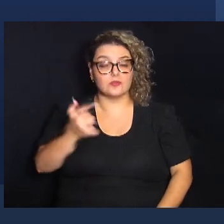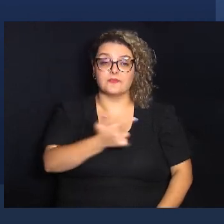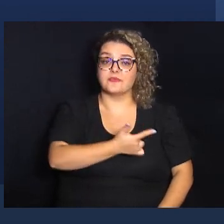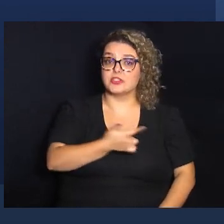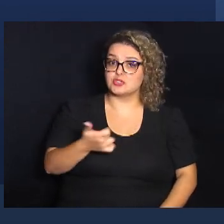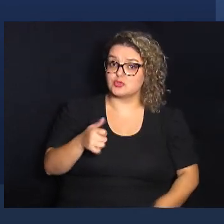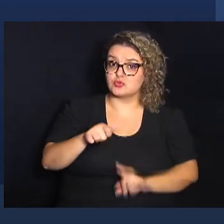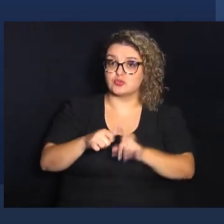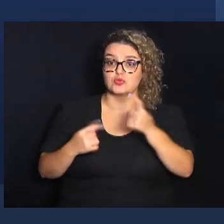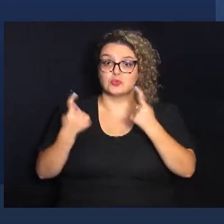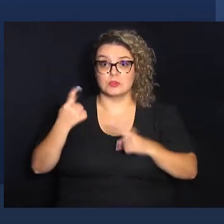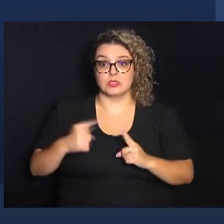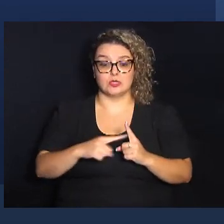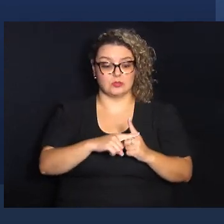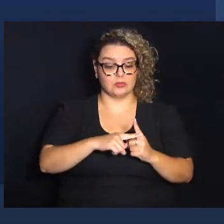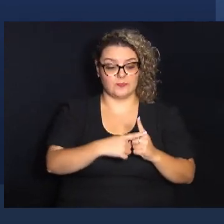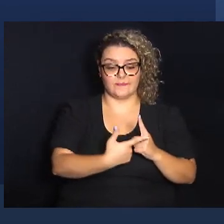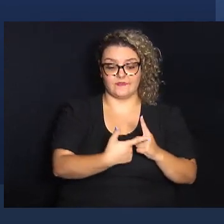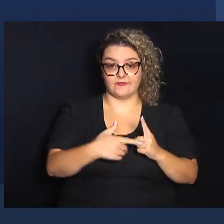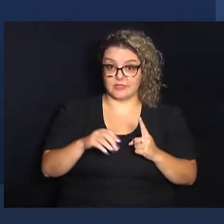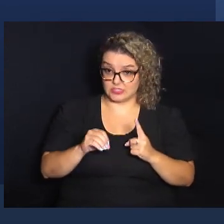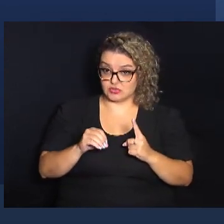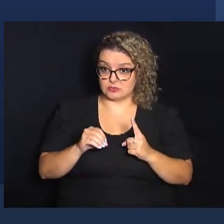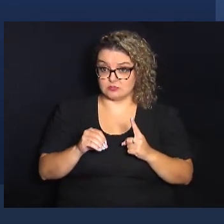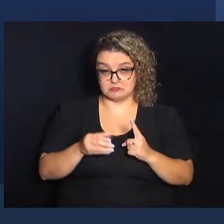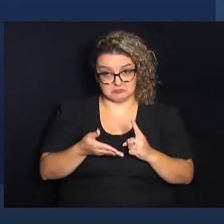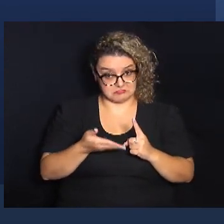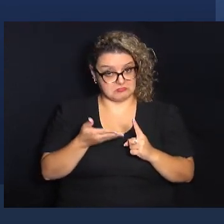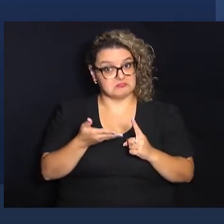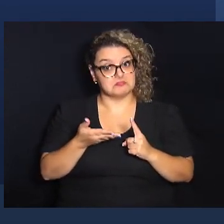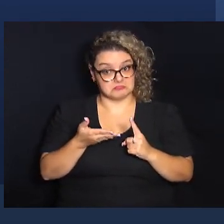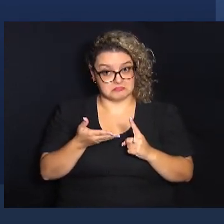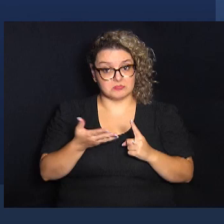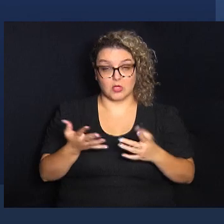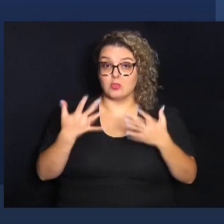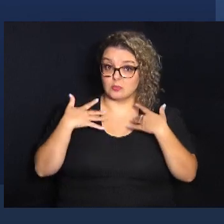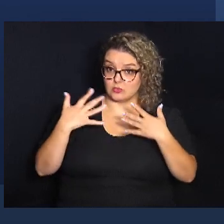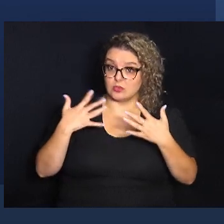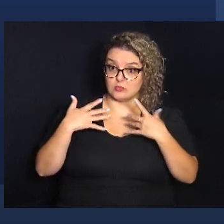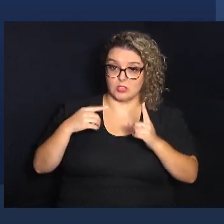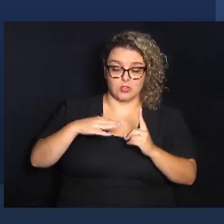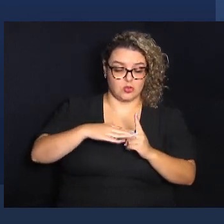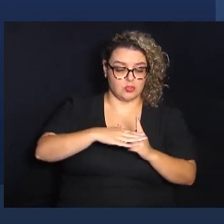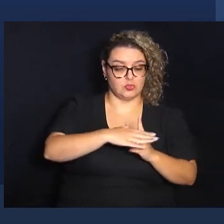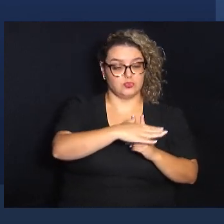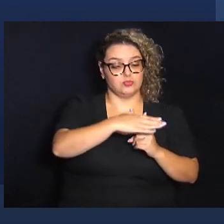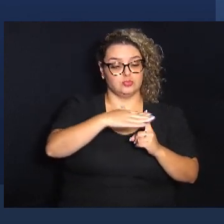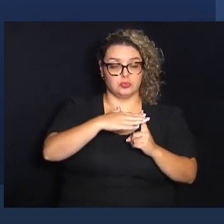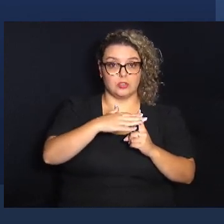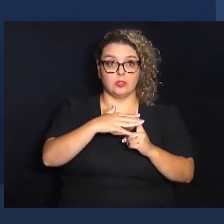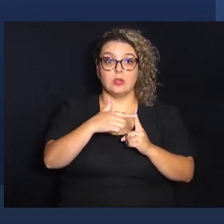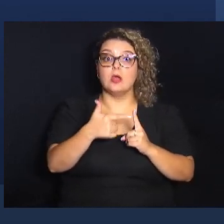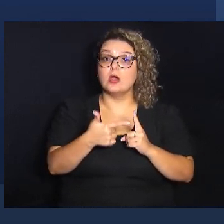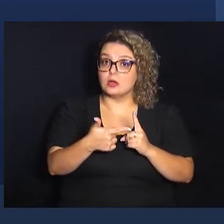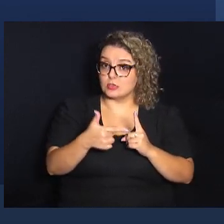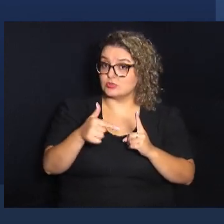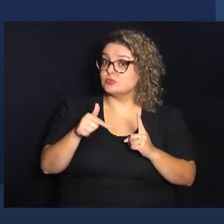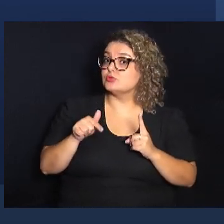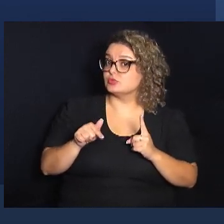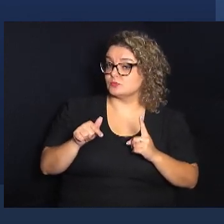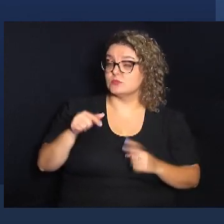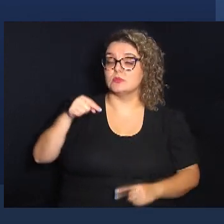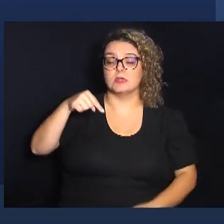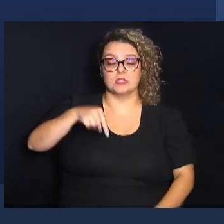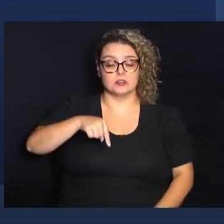fevereiro, mínima de 20 graus, já é uma mínima elevada, estamos no verão. Ao longo do dia, a temperatura sobe, podendo